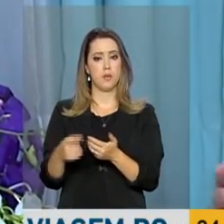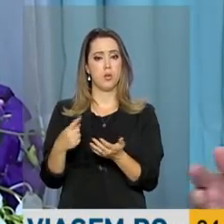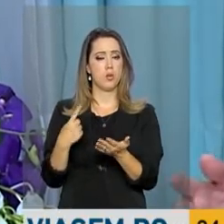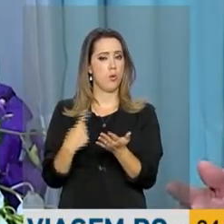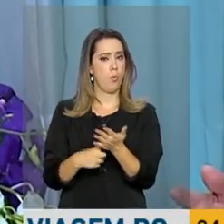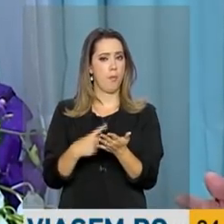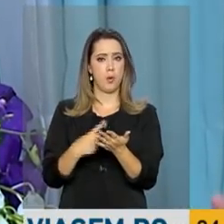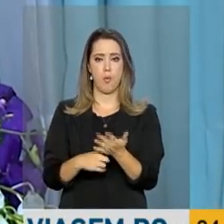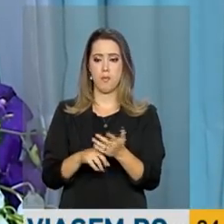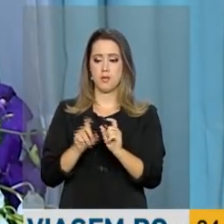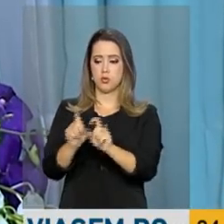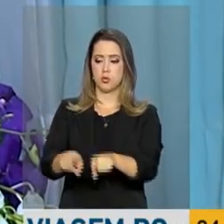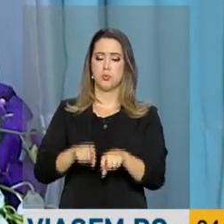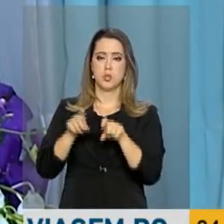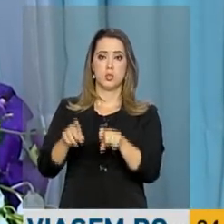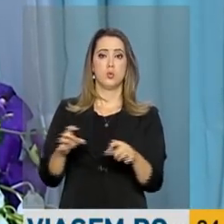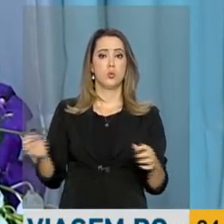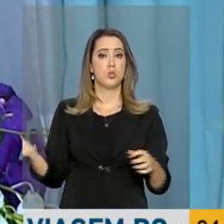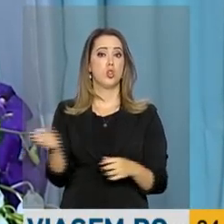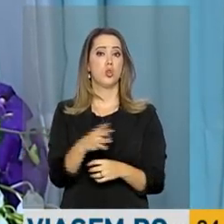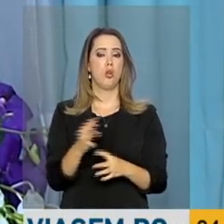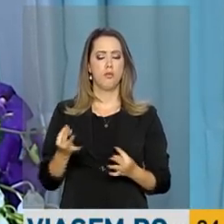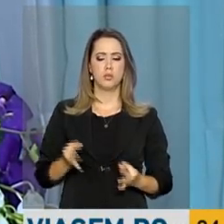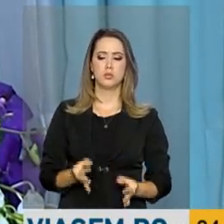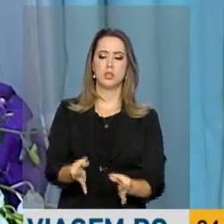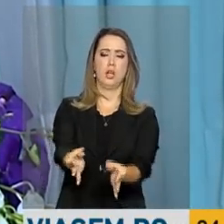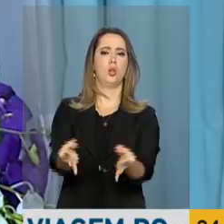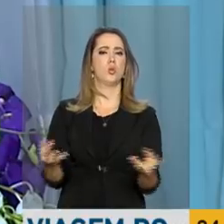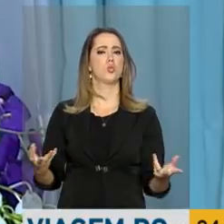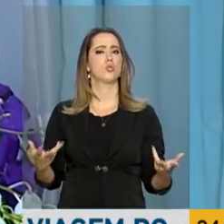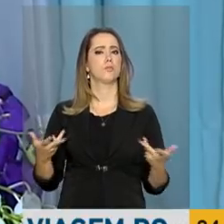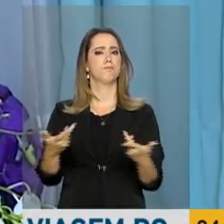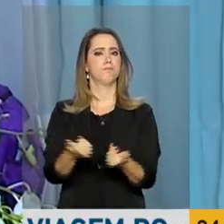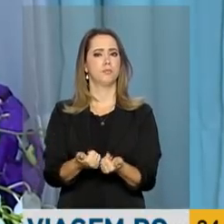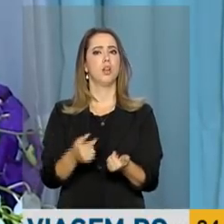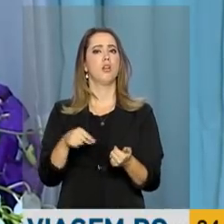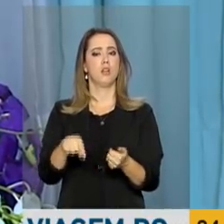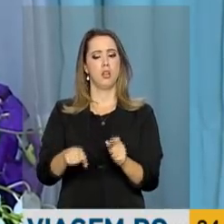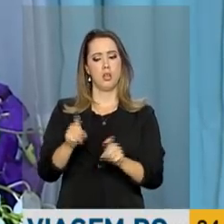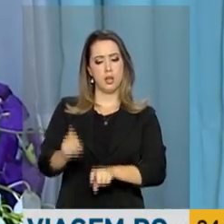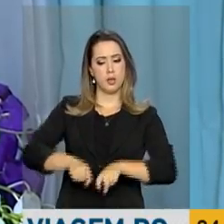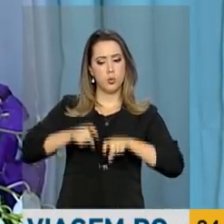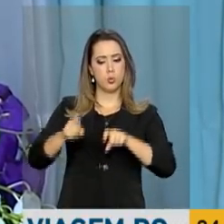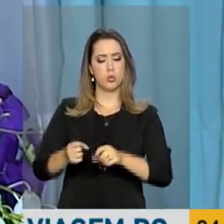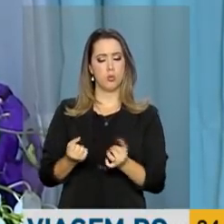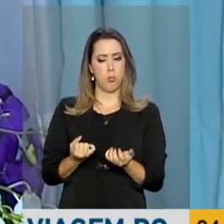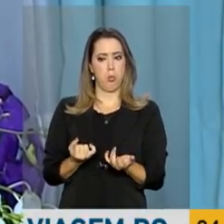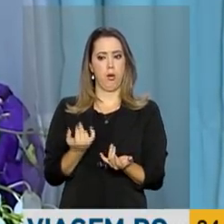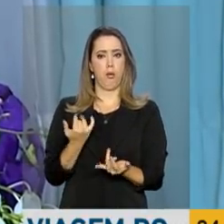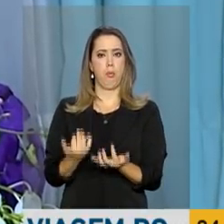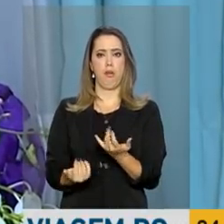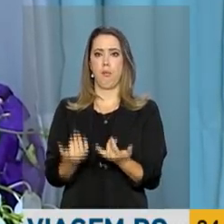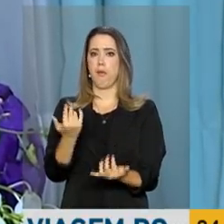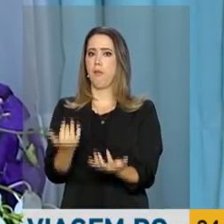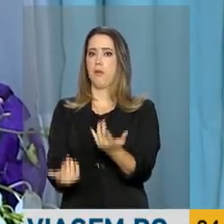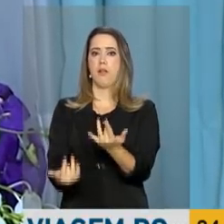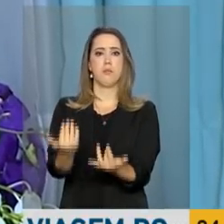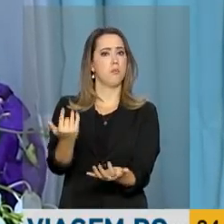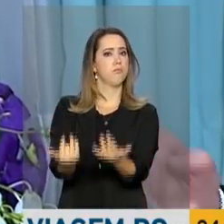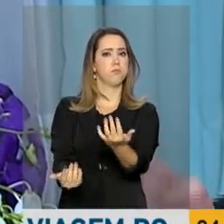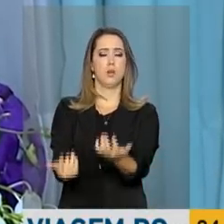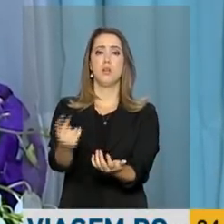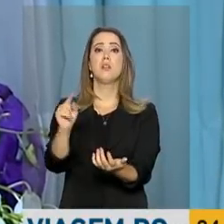consolidou-se uma agricultura sofisticada e altamente produtiva, que, aliás, é fator de